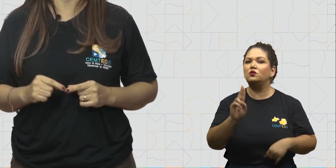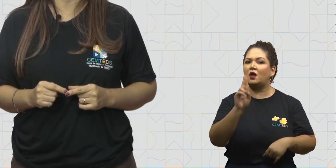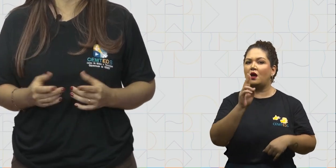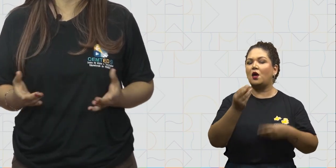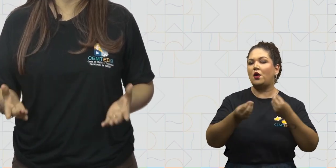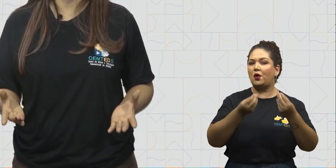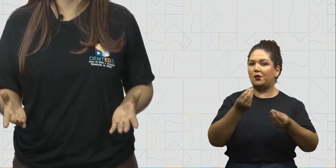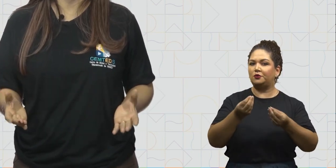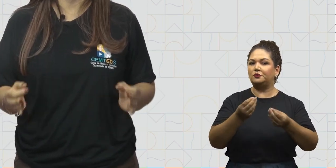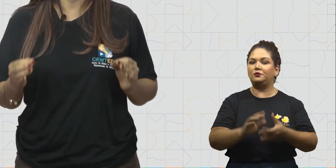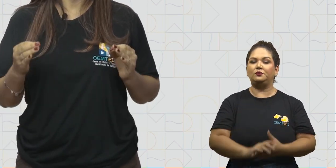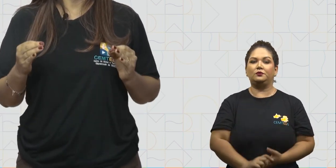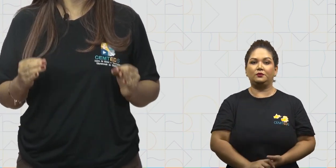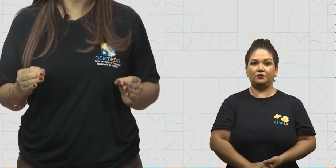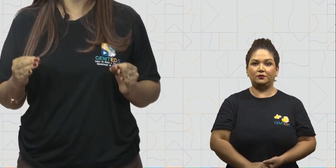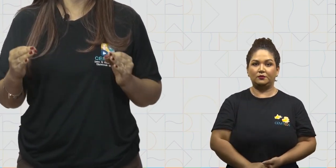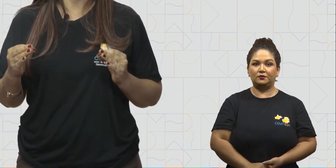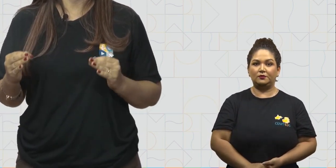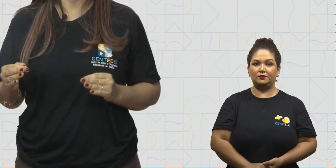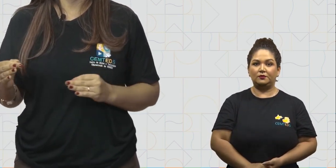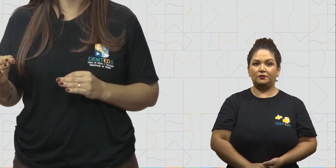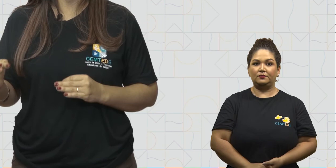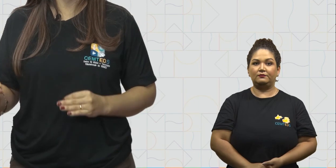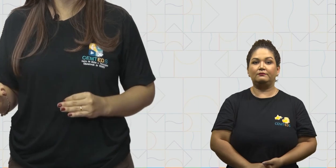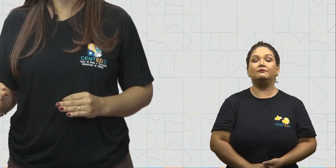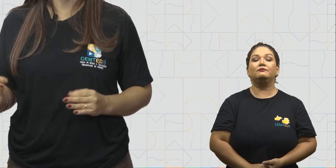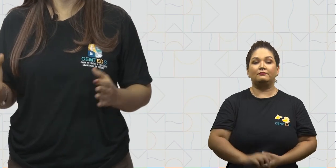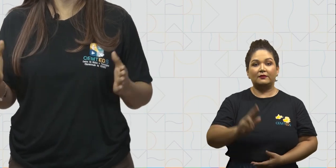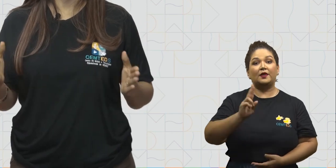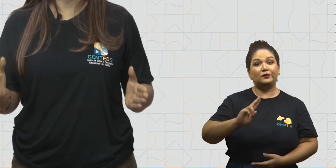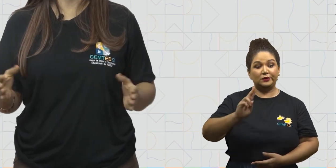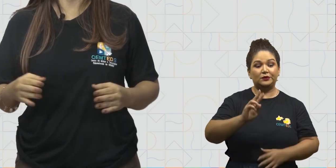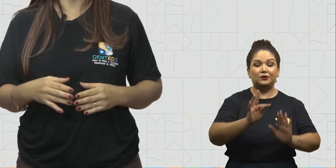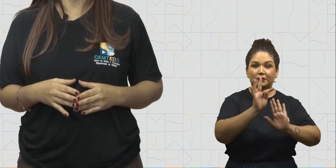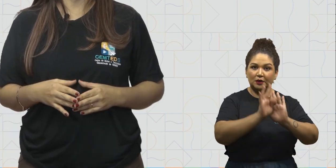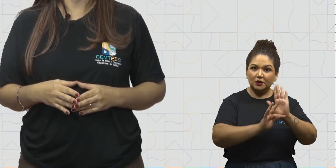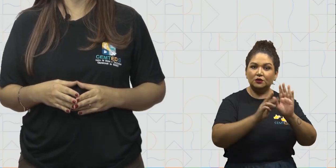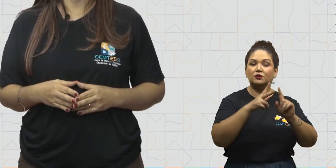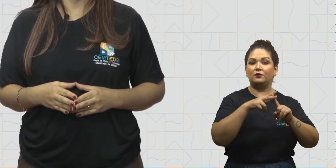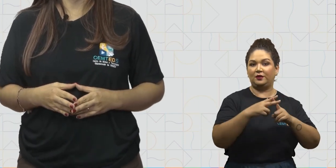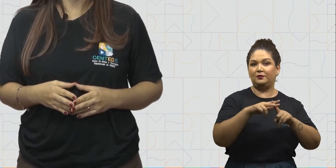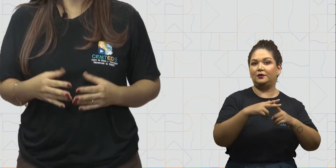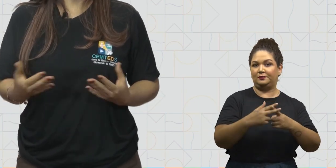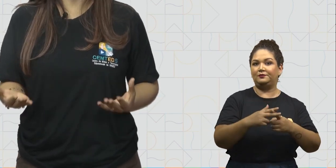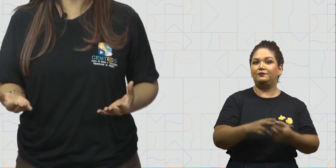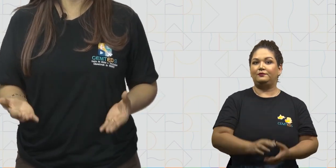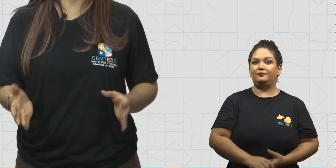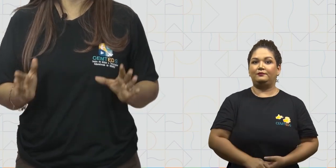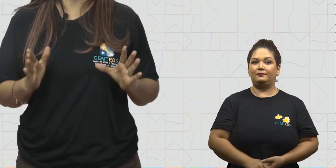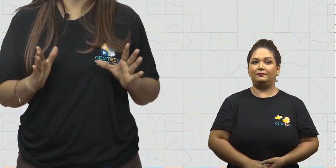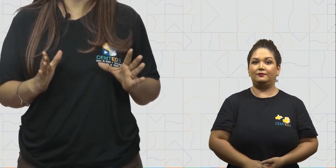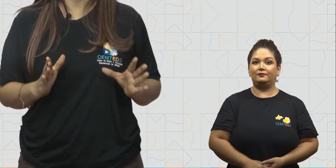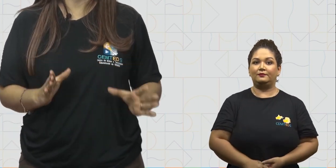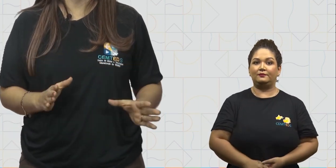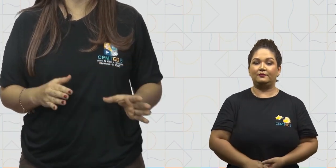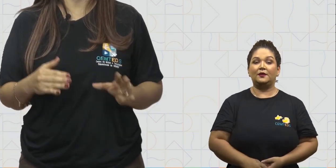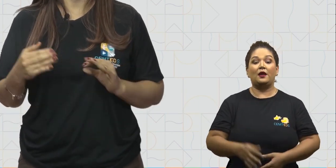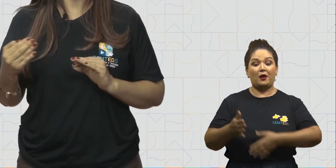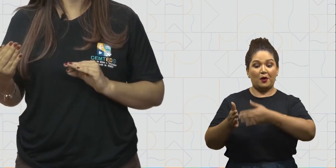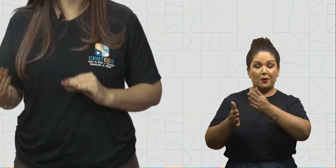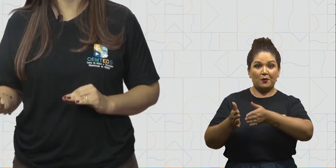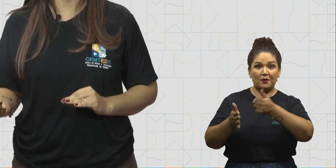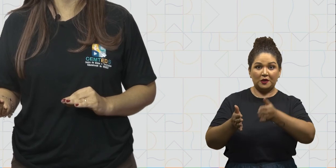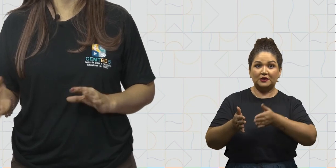você, aluno e aluna, tem de aprimorar a escrita é através da revisão. É um processo que